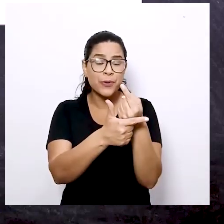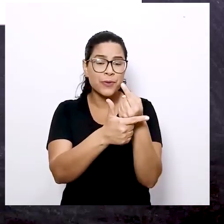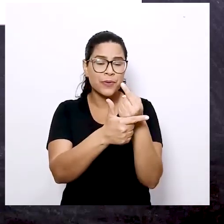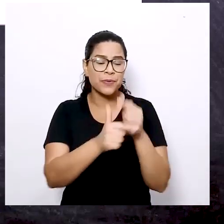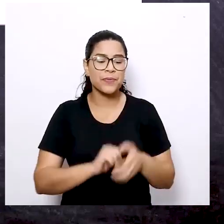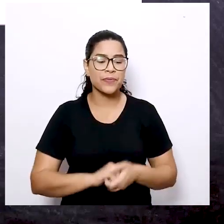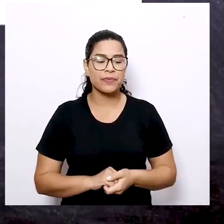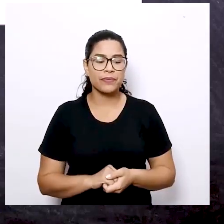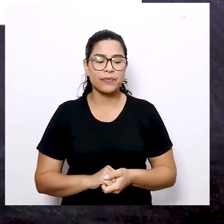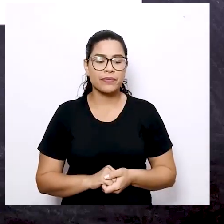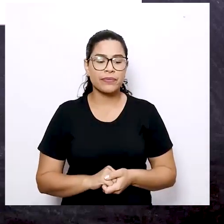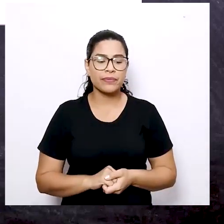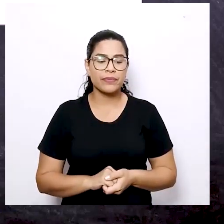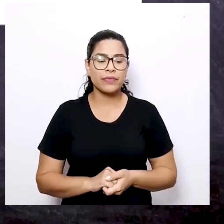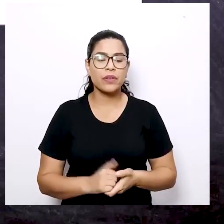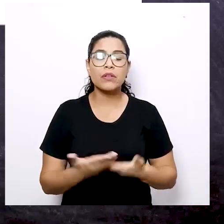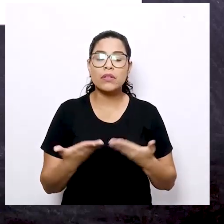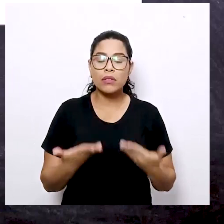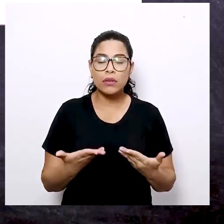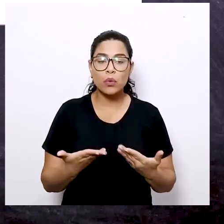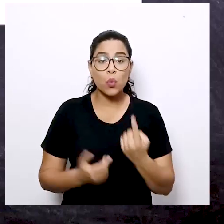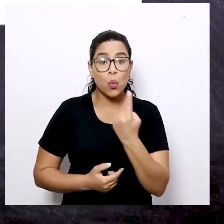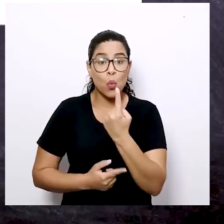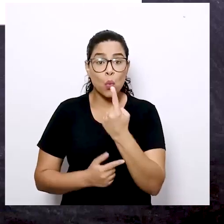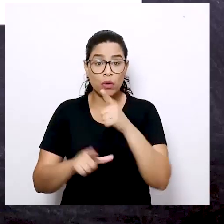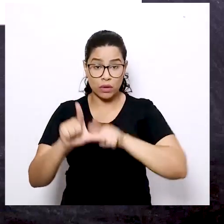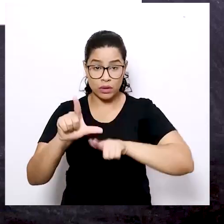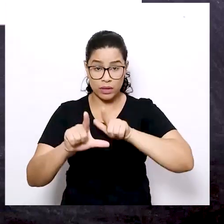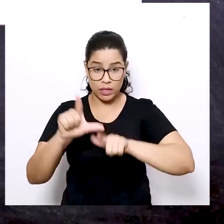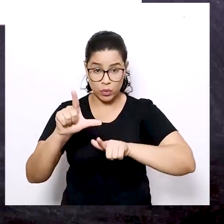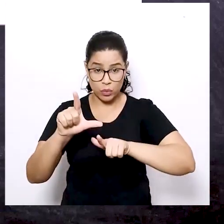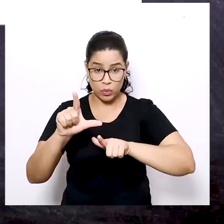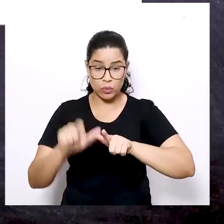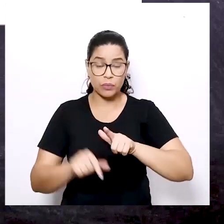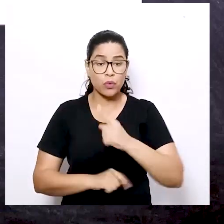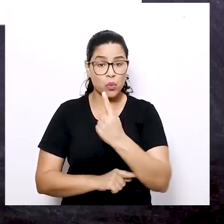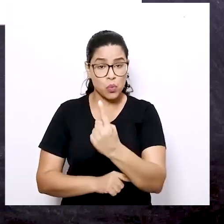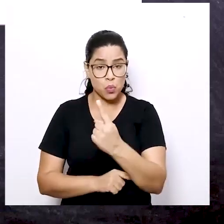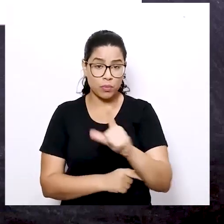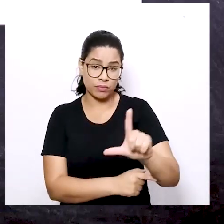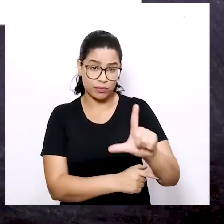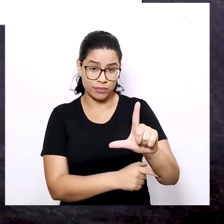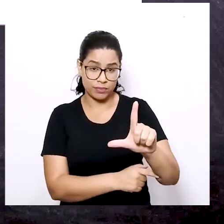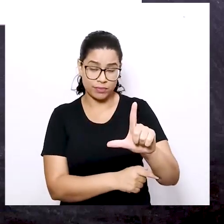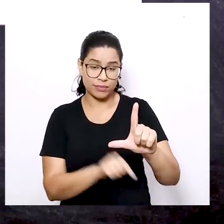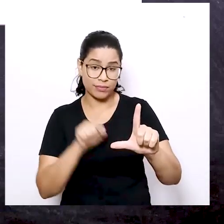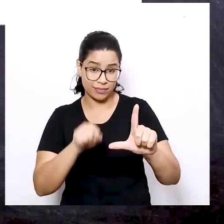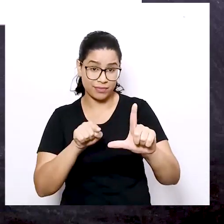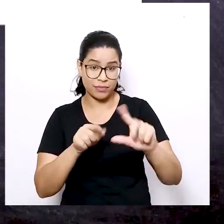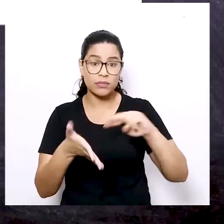E, portanto, 1 litro, ele tem a quantidade de